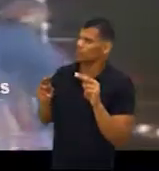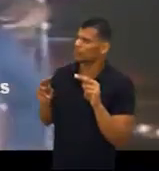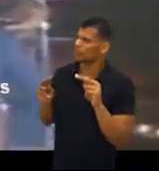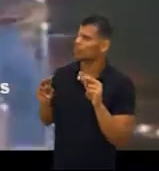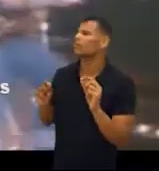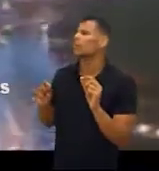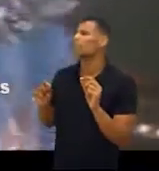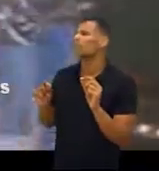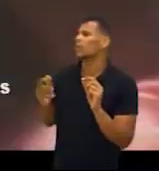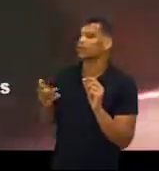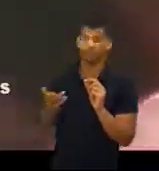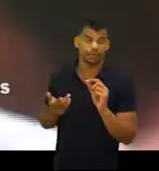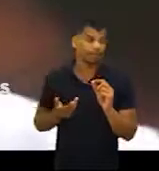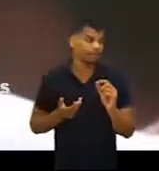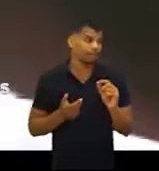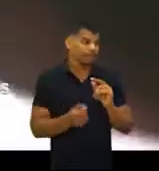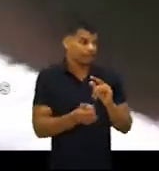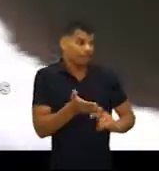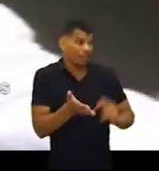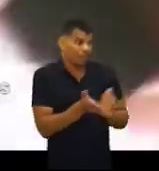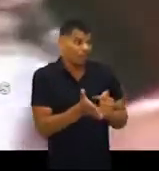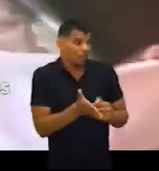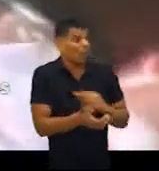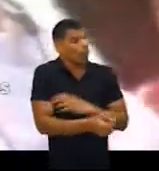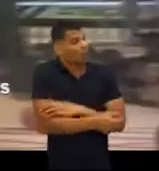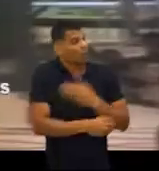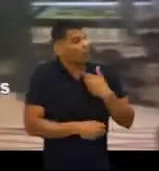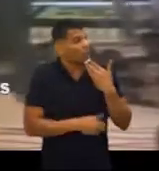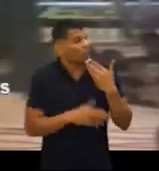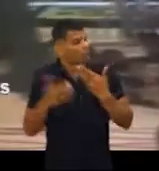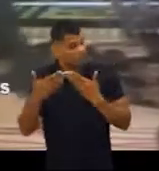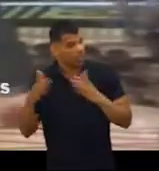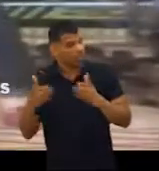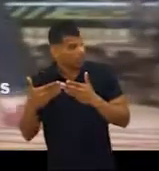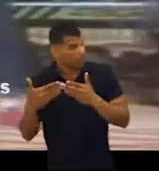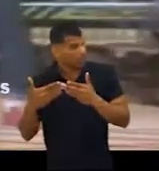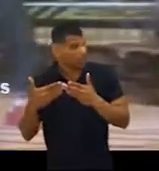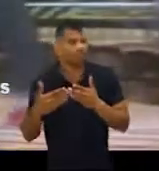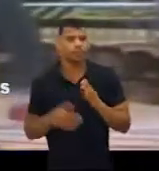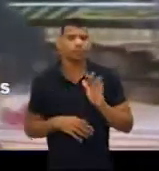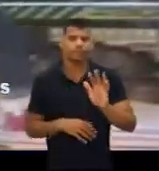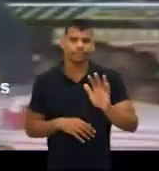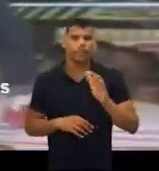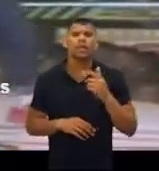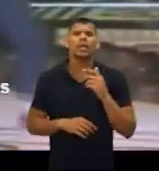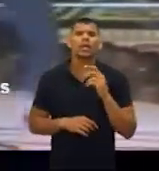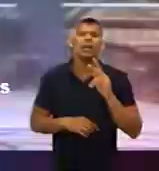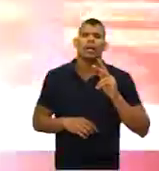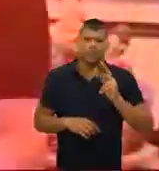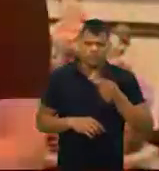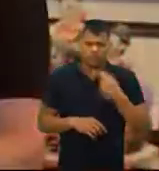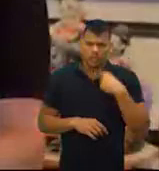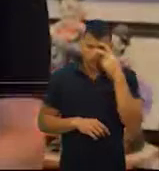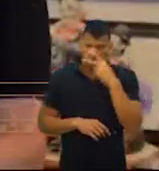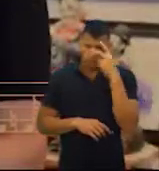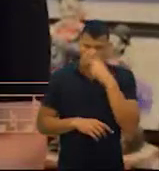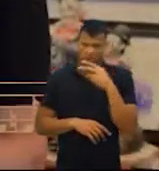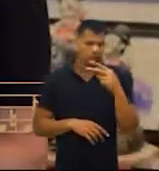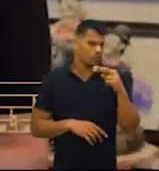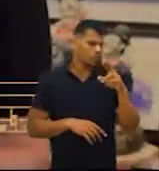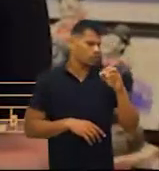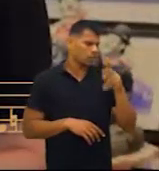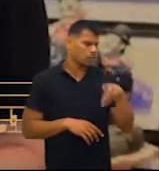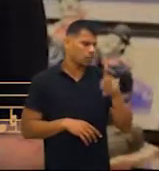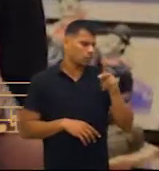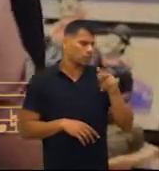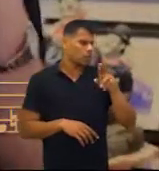Marley, cá fora por favor documento, barrados no baile, uou, uou. Me lembro do